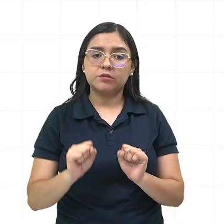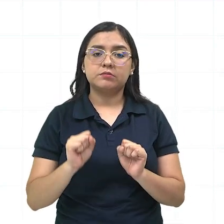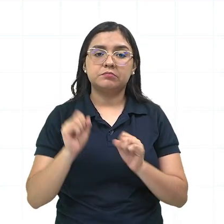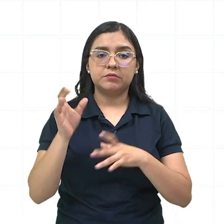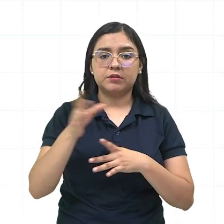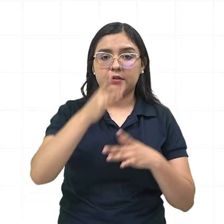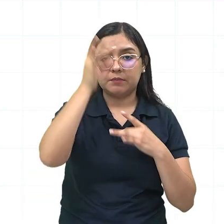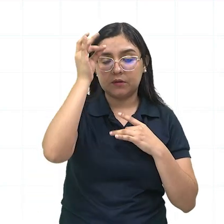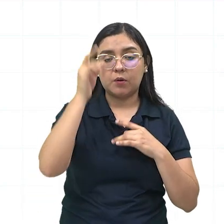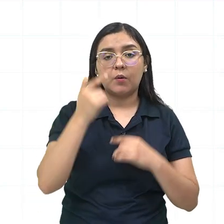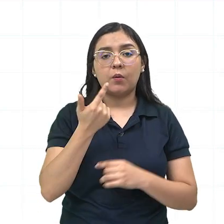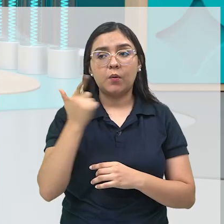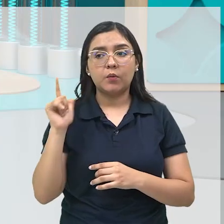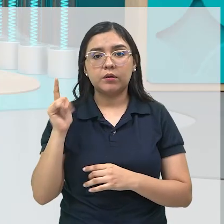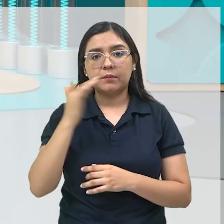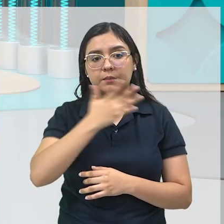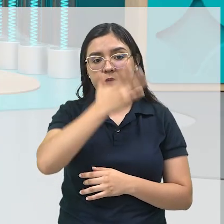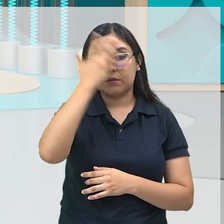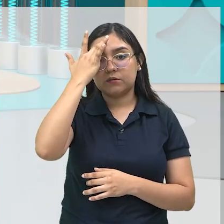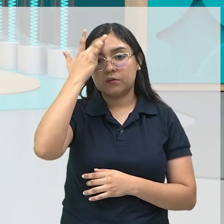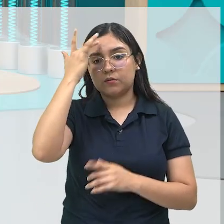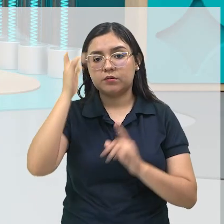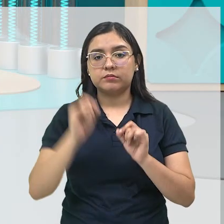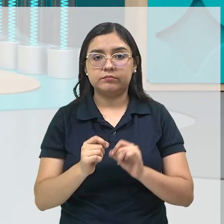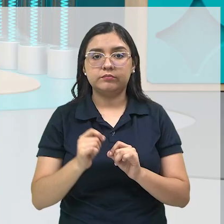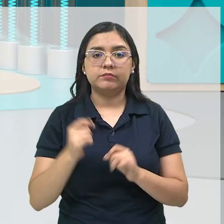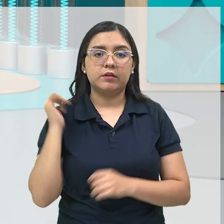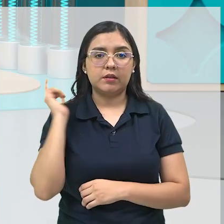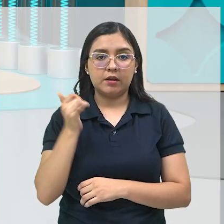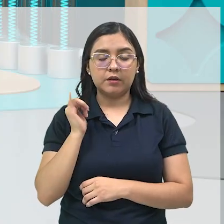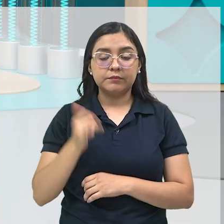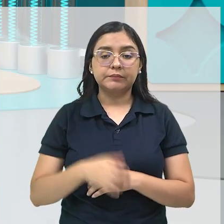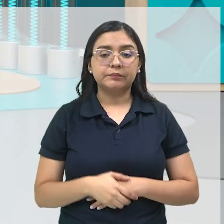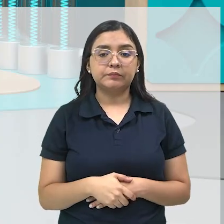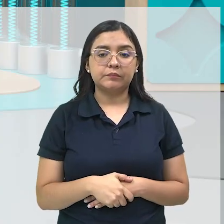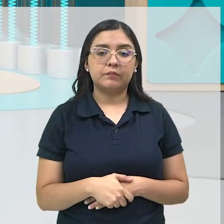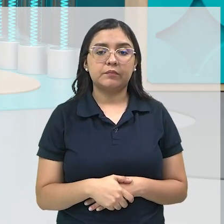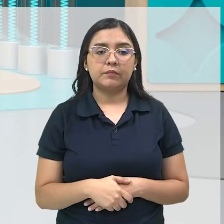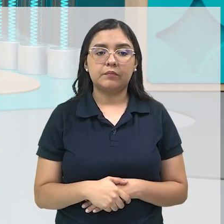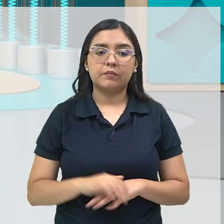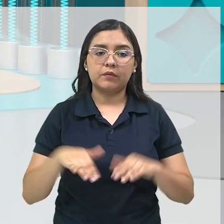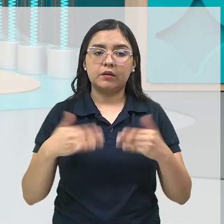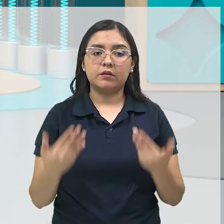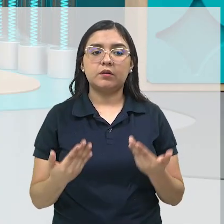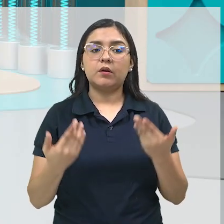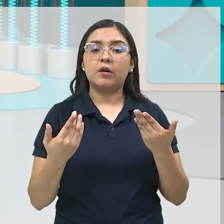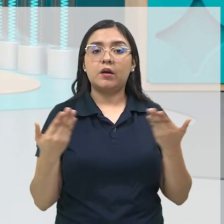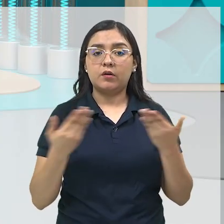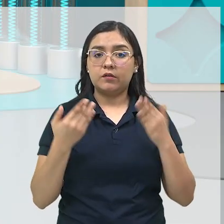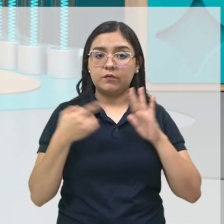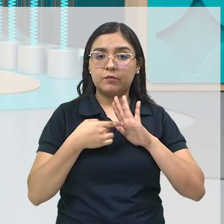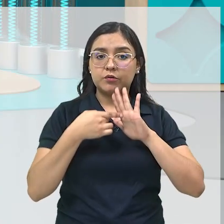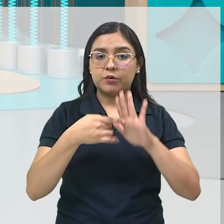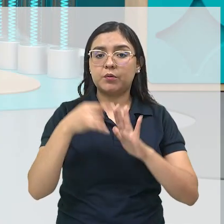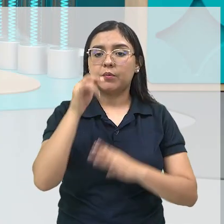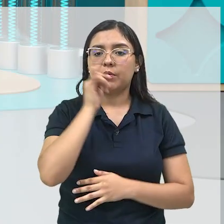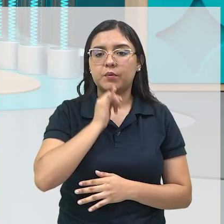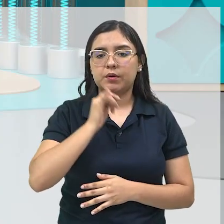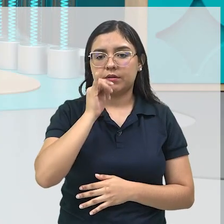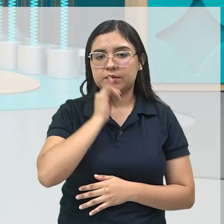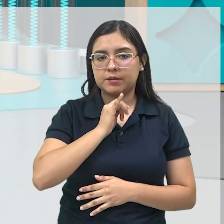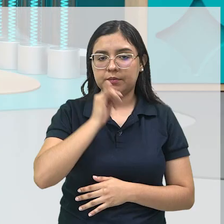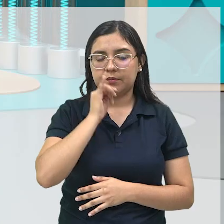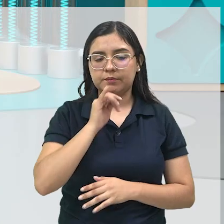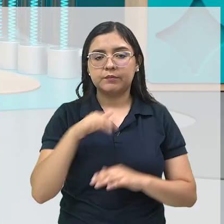interpretando e ter uma outra pessoa falando por ele. E aqui, eu trouxe um exemplo. Já que nós estamos falando